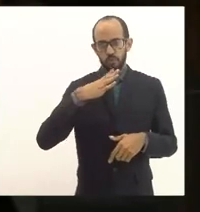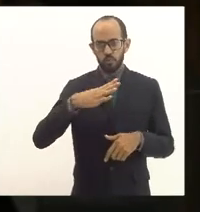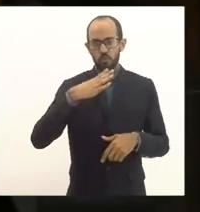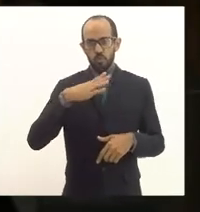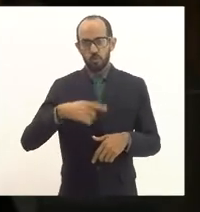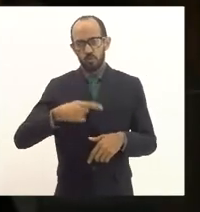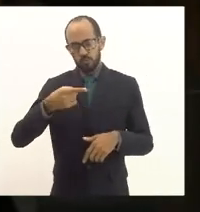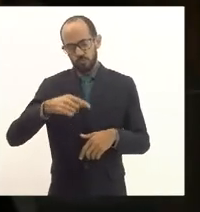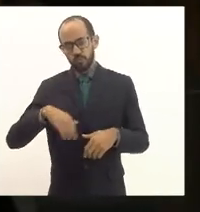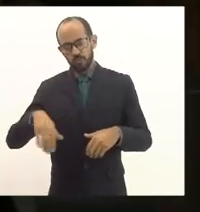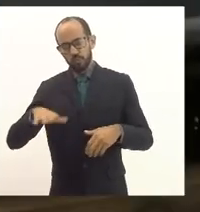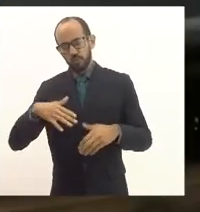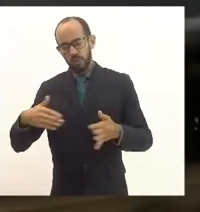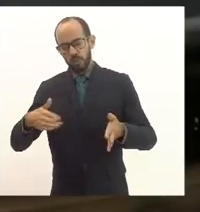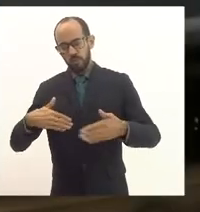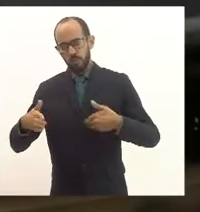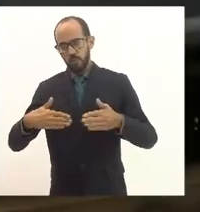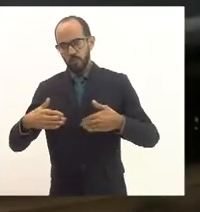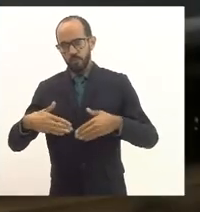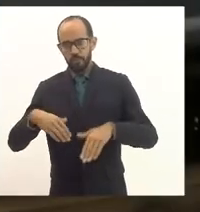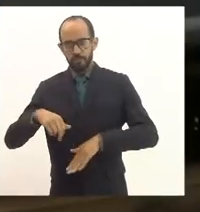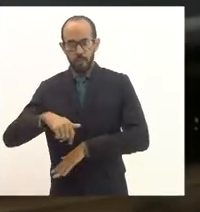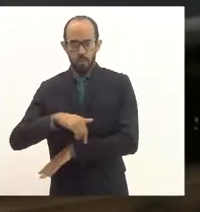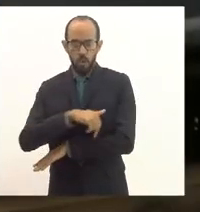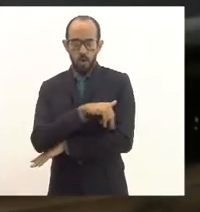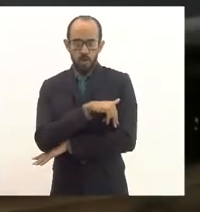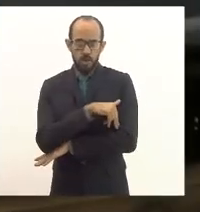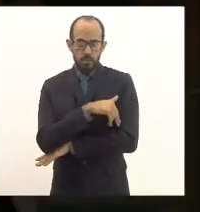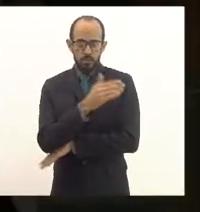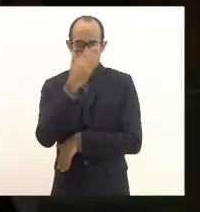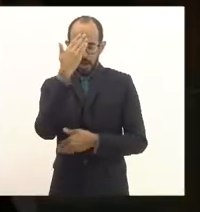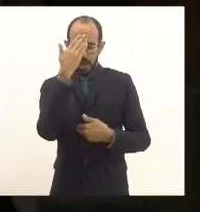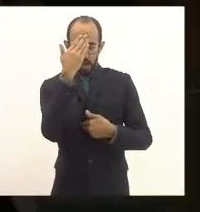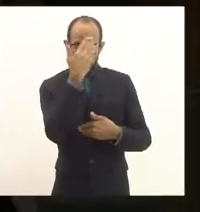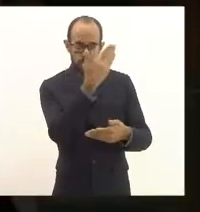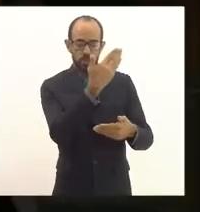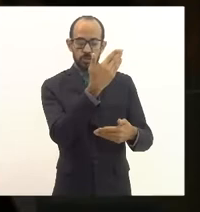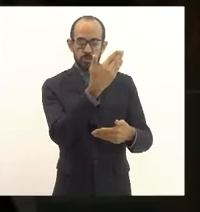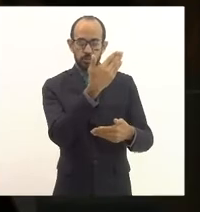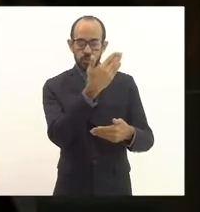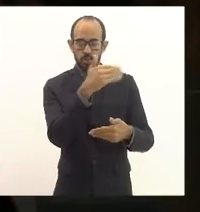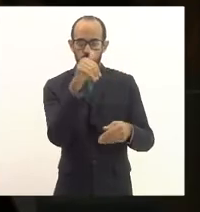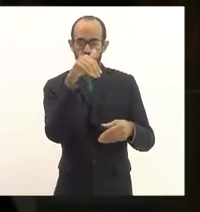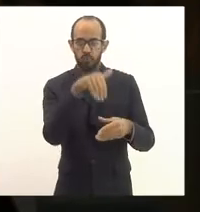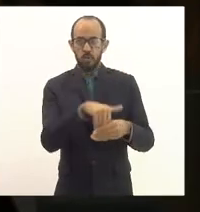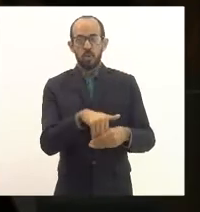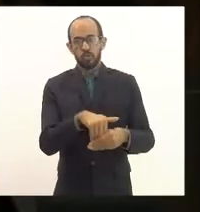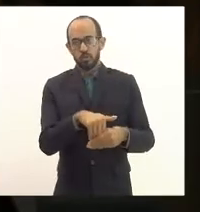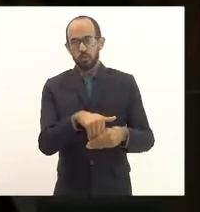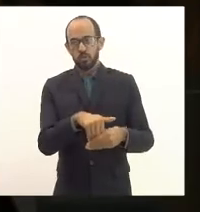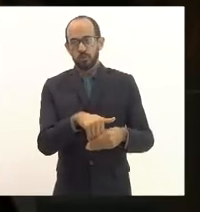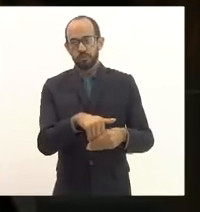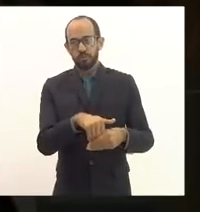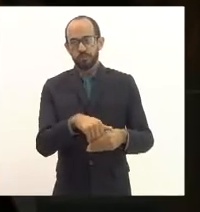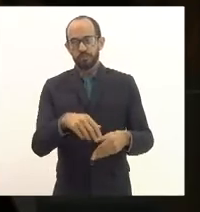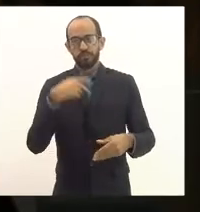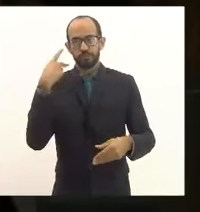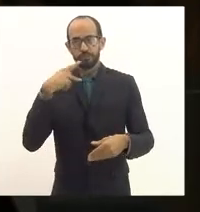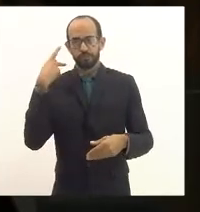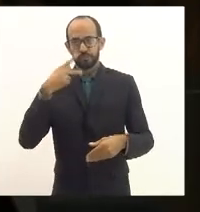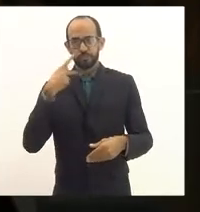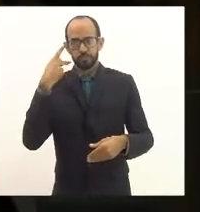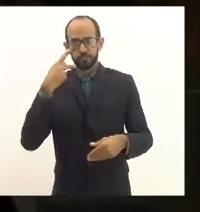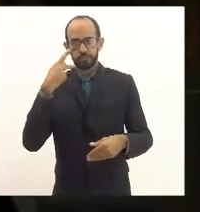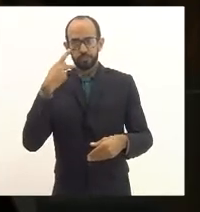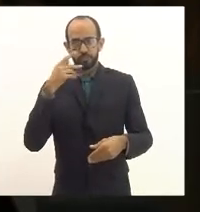nessa indústria têxtil, indústria das modas, para agradecer o voto do Parlamento